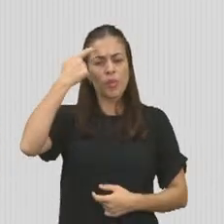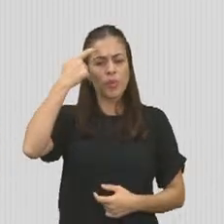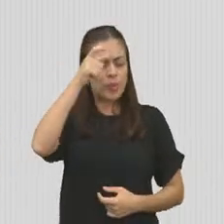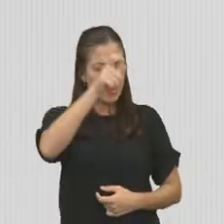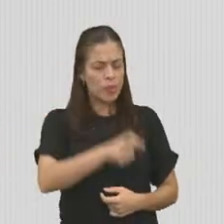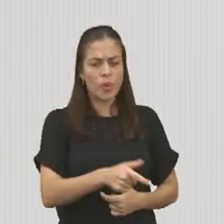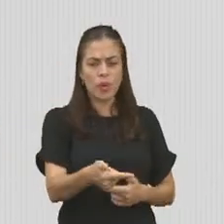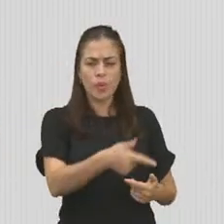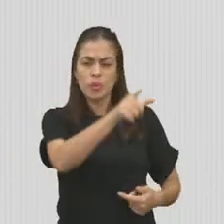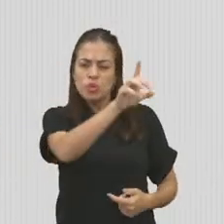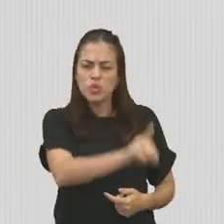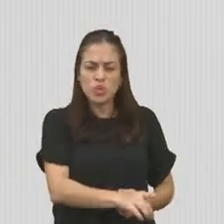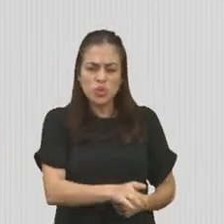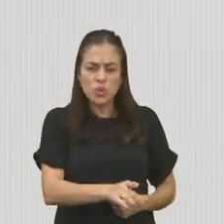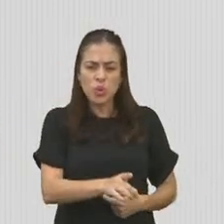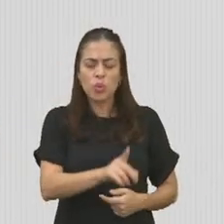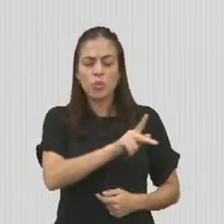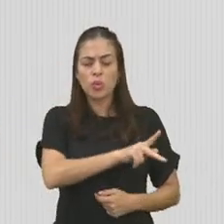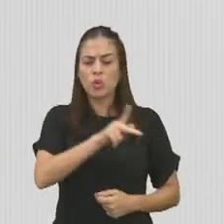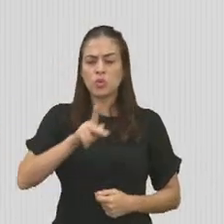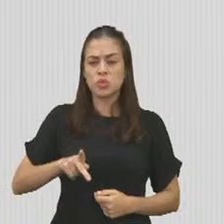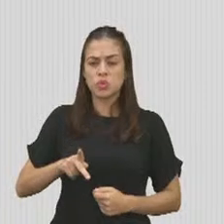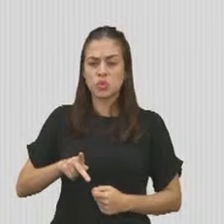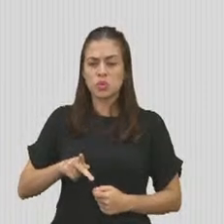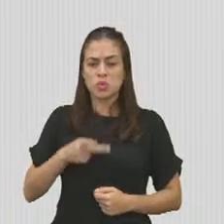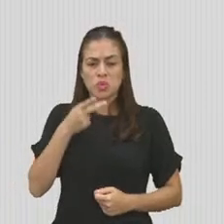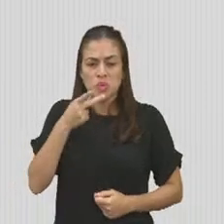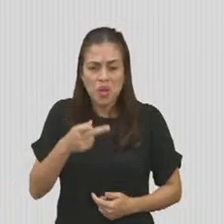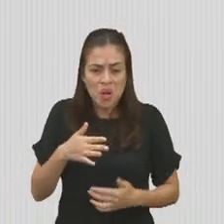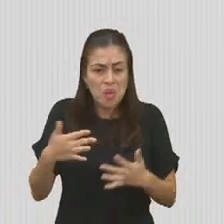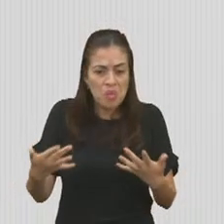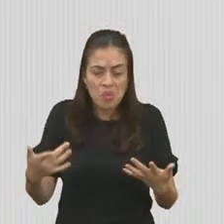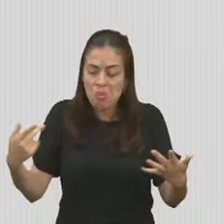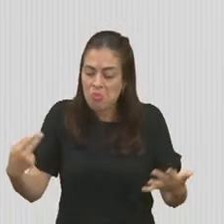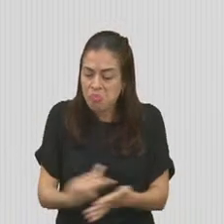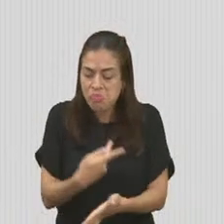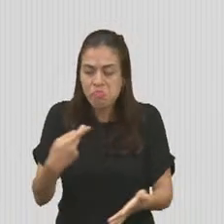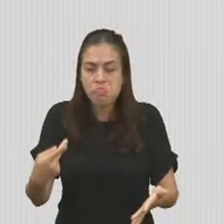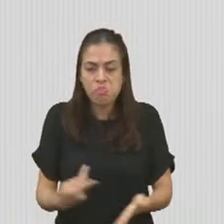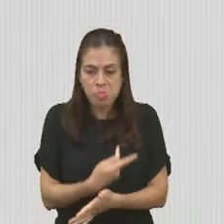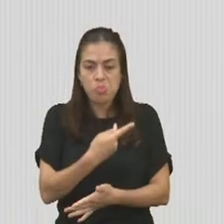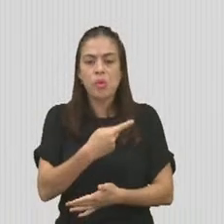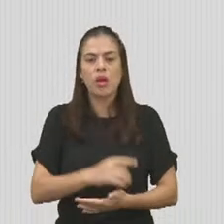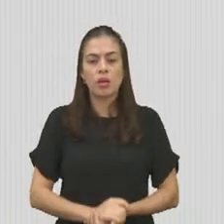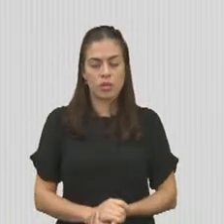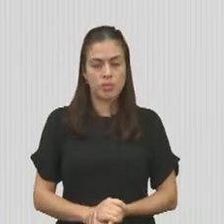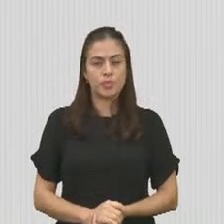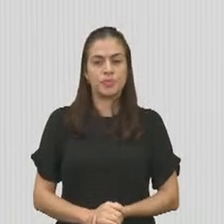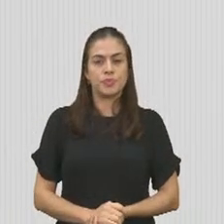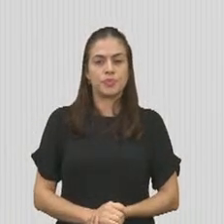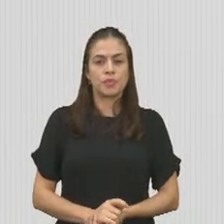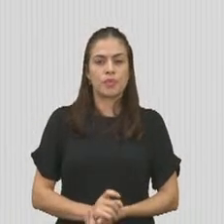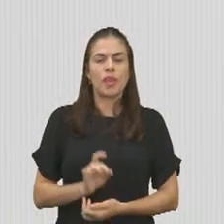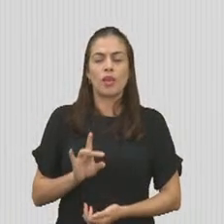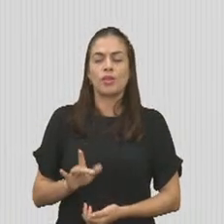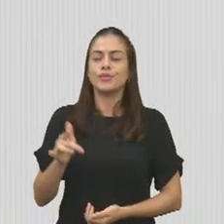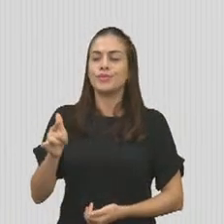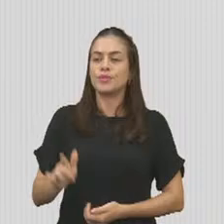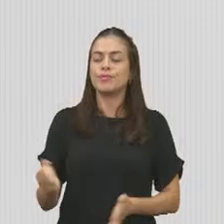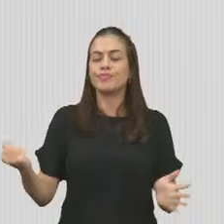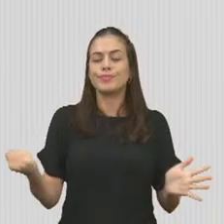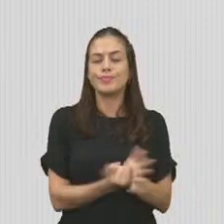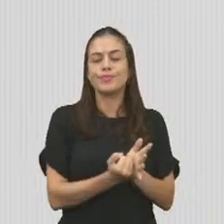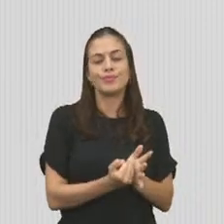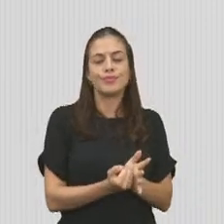dizendo o diretor, sem considerar o que estão dizendo os professores, a gente está fadado a errar. A gente está fadado a só, mais uma vez, carimbar